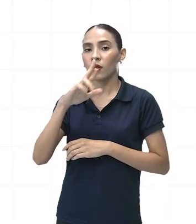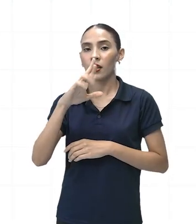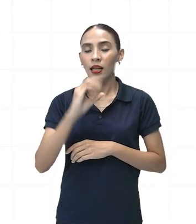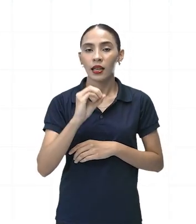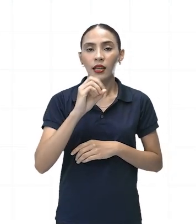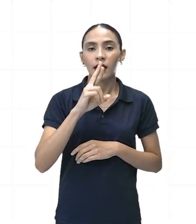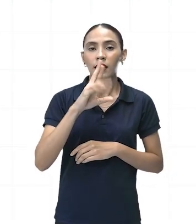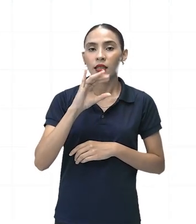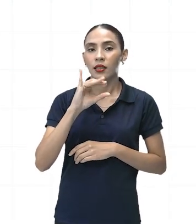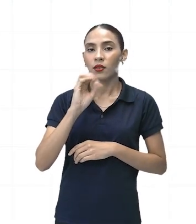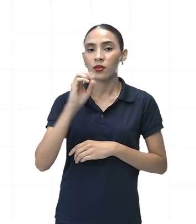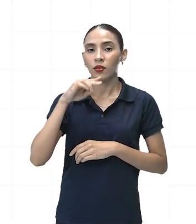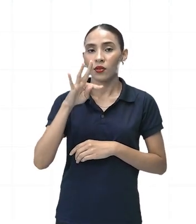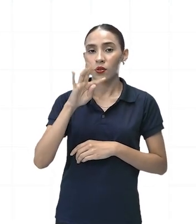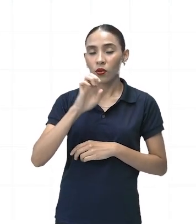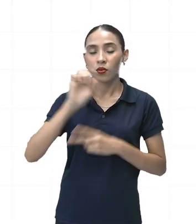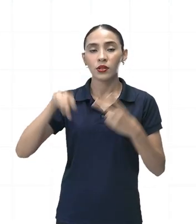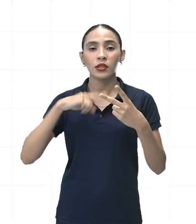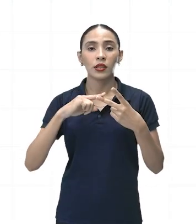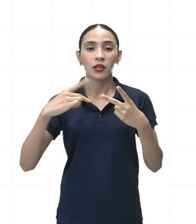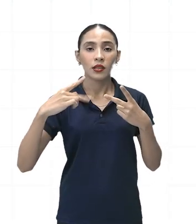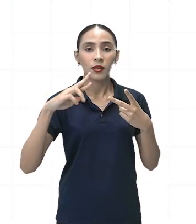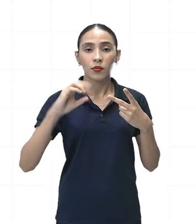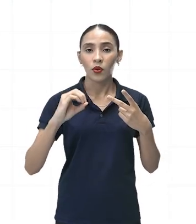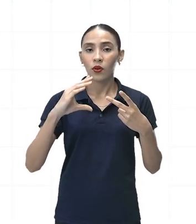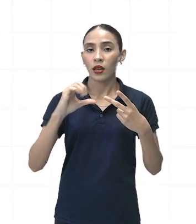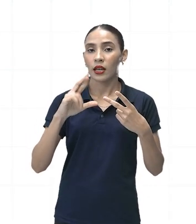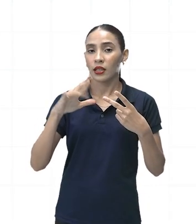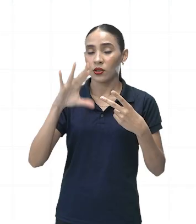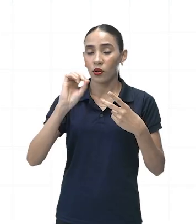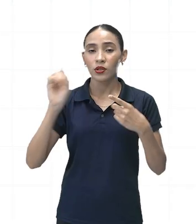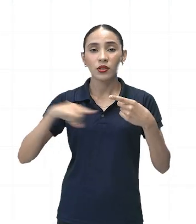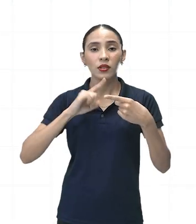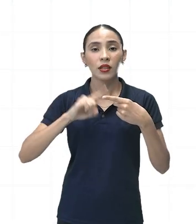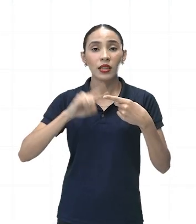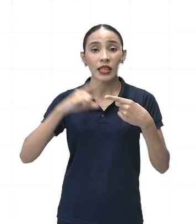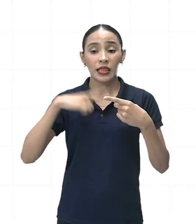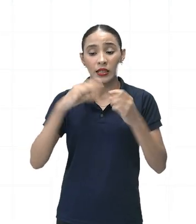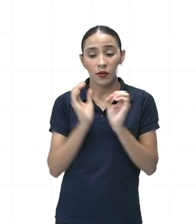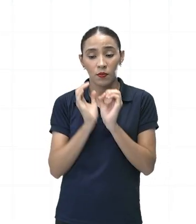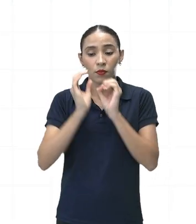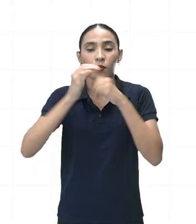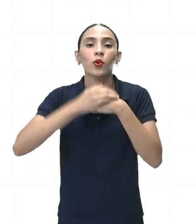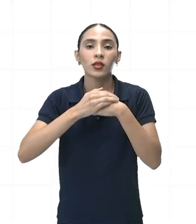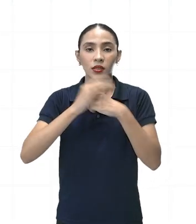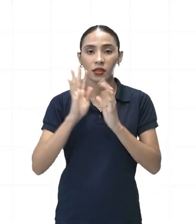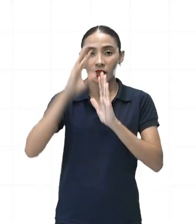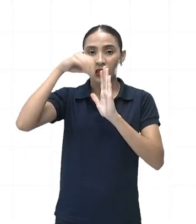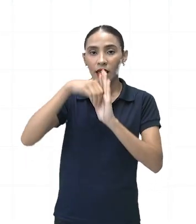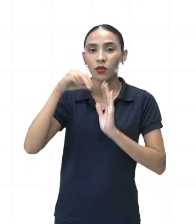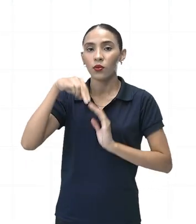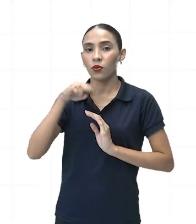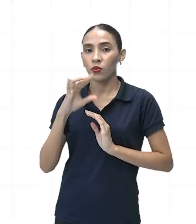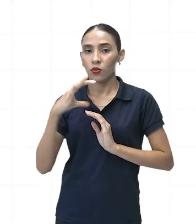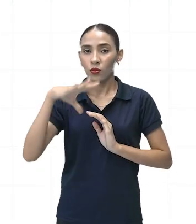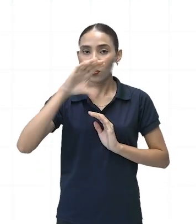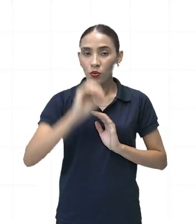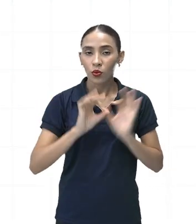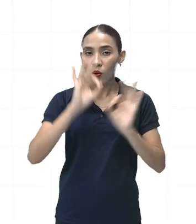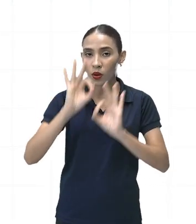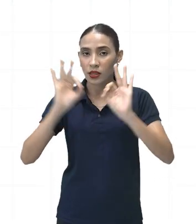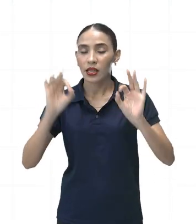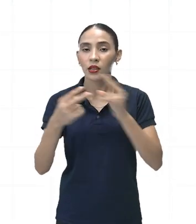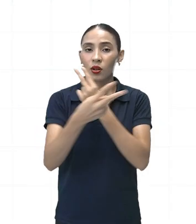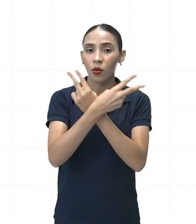células procariontes. Nas células eucariontes, o DNA fica protegido dentro do núcleo celular, organizado